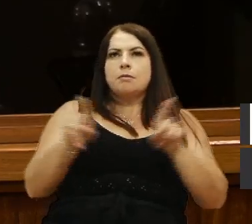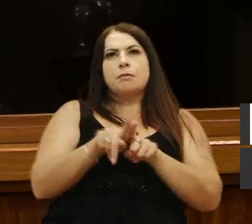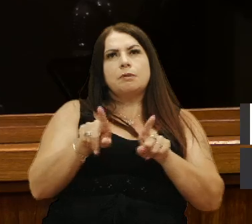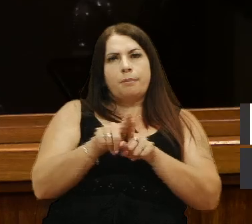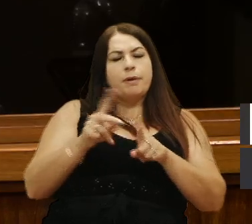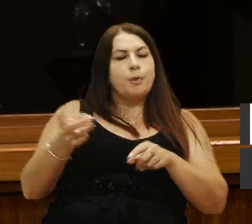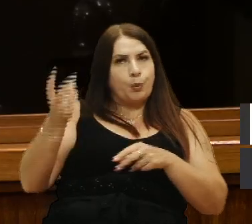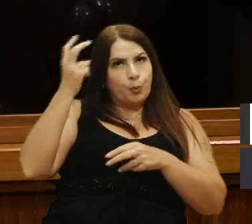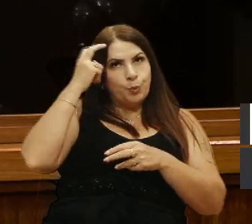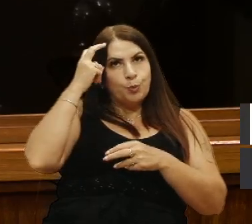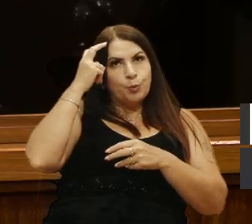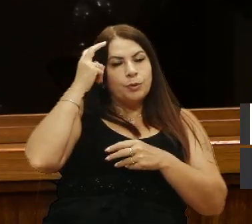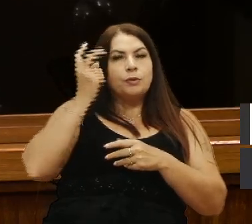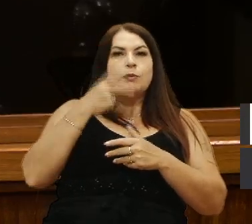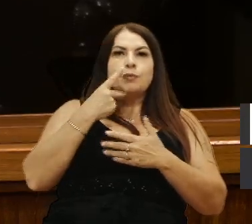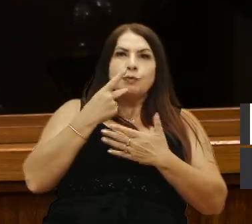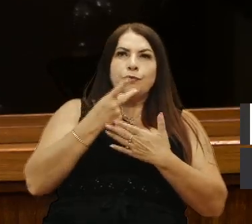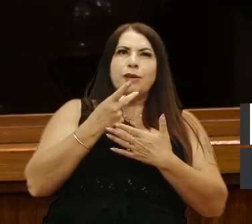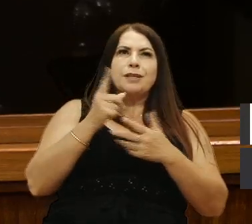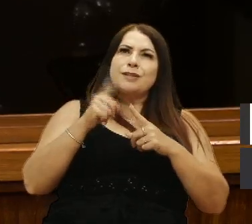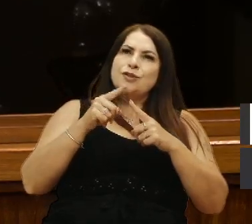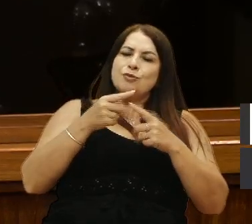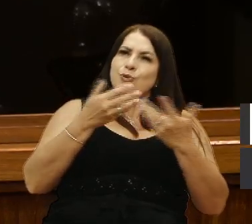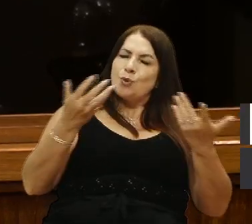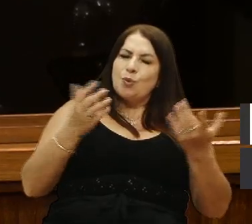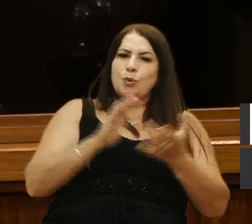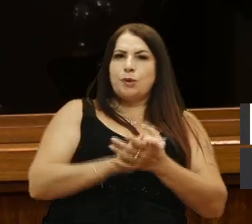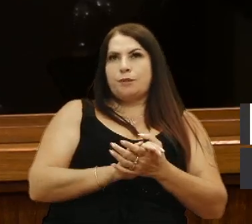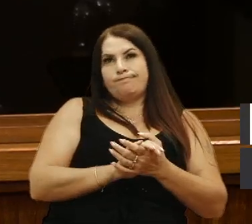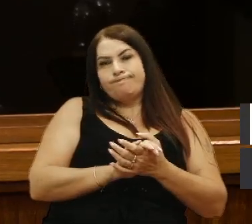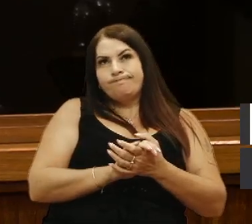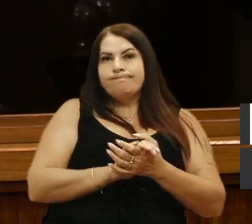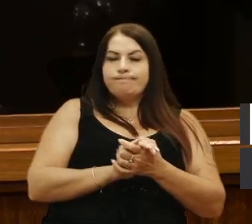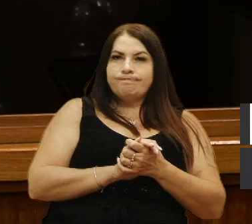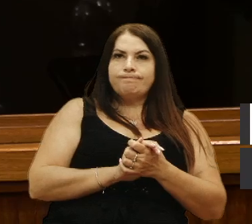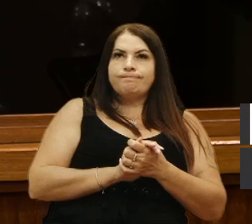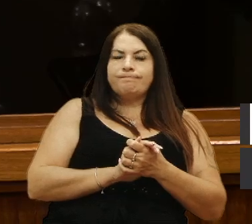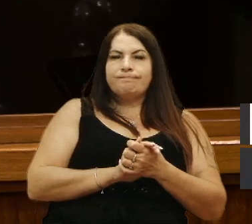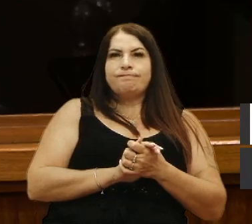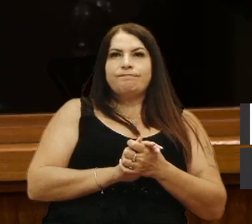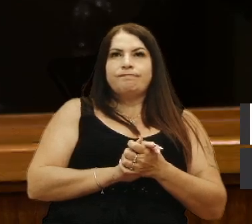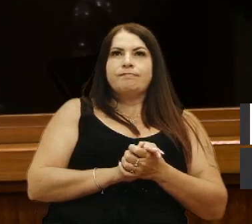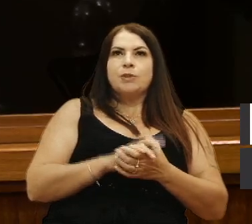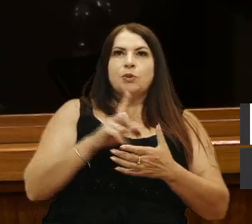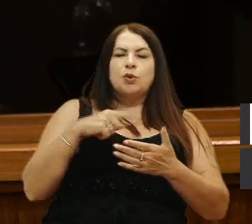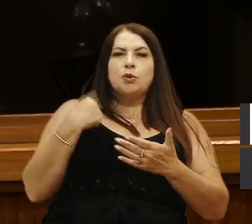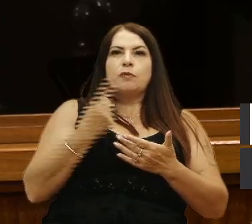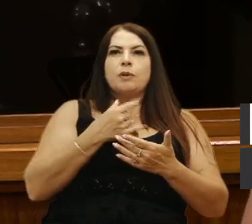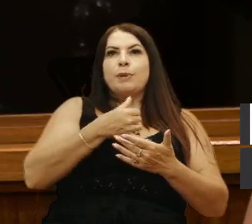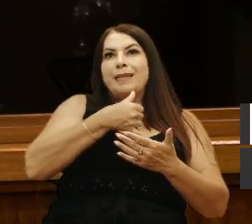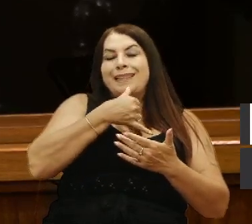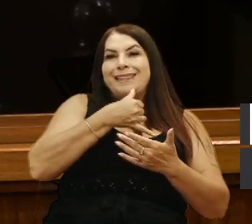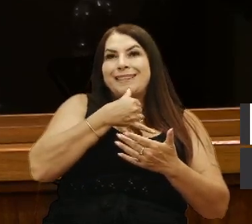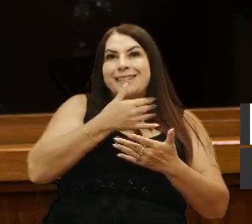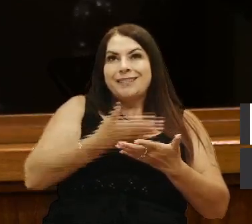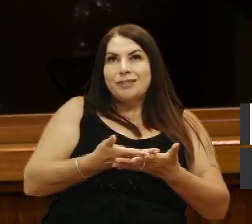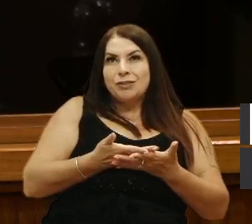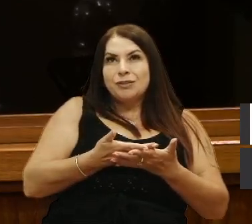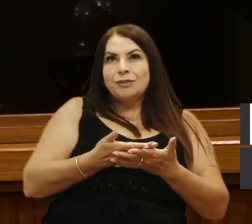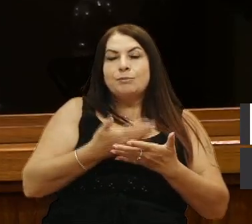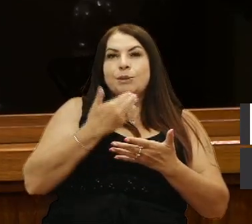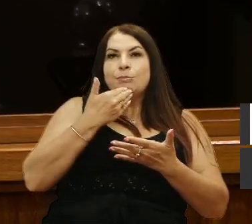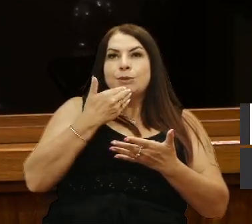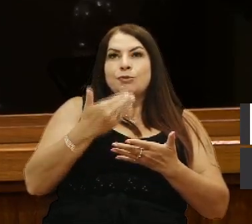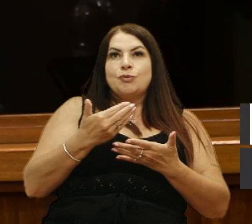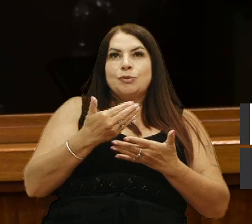cultura. Aí, quando se faz esse tipo de coisa, nós ficamos realmente tristes,